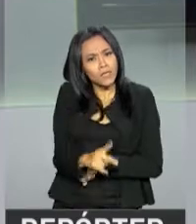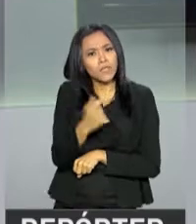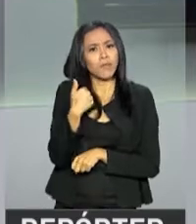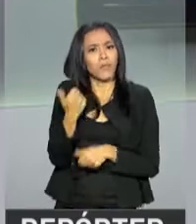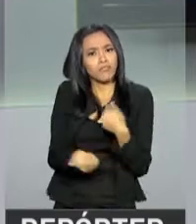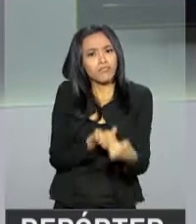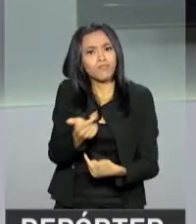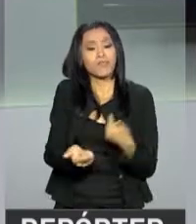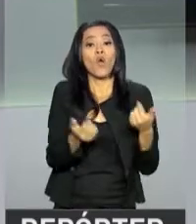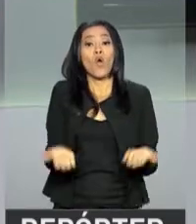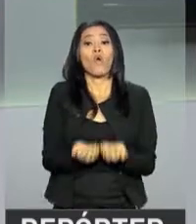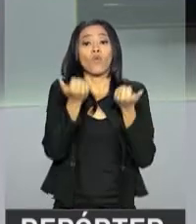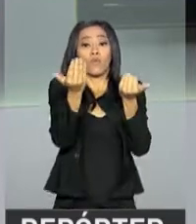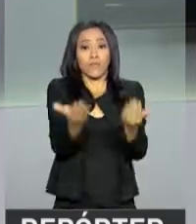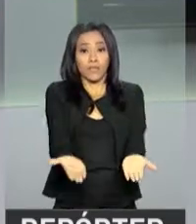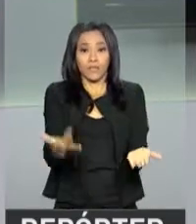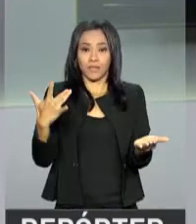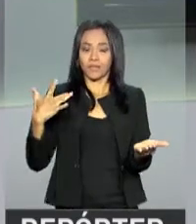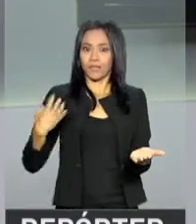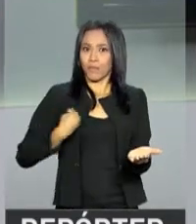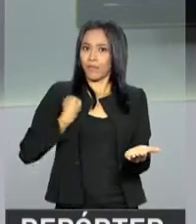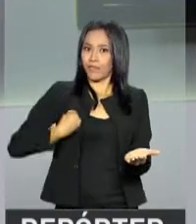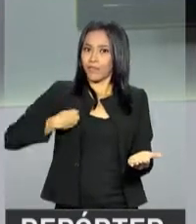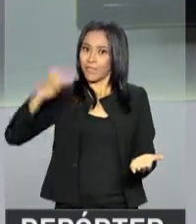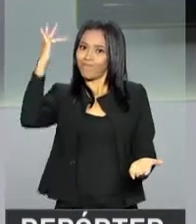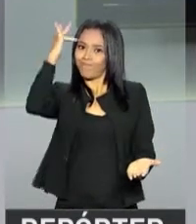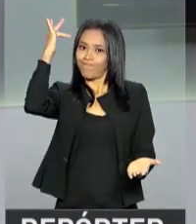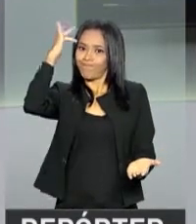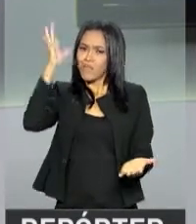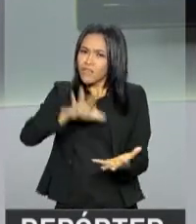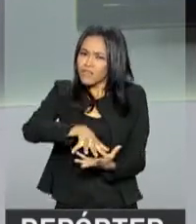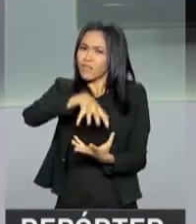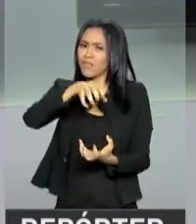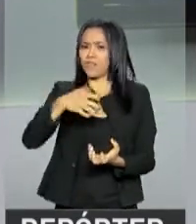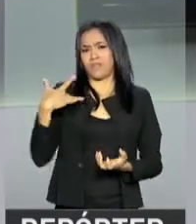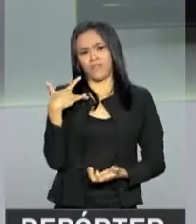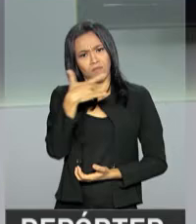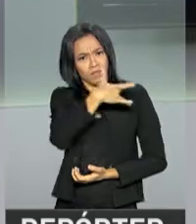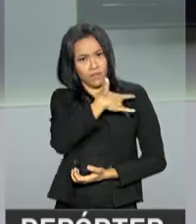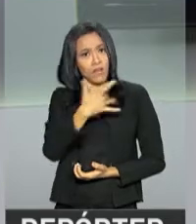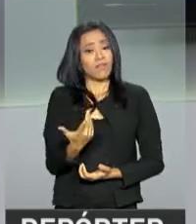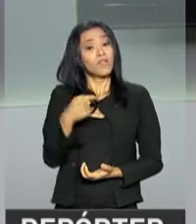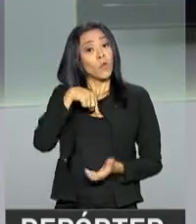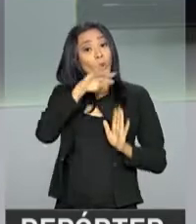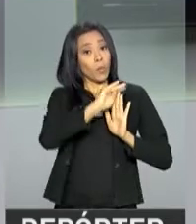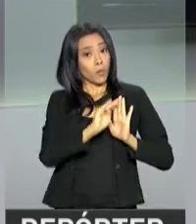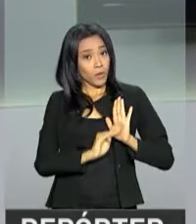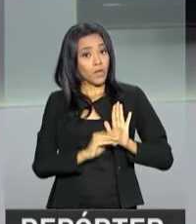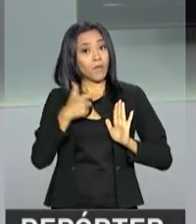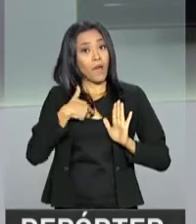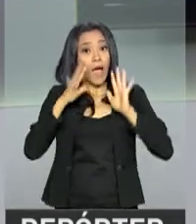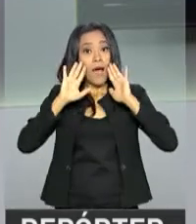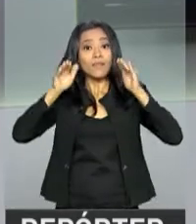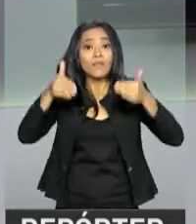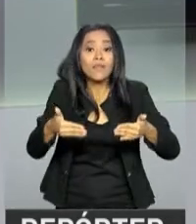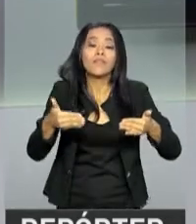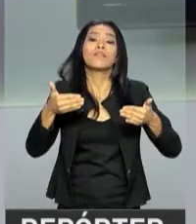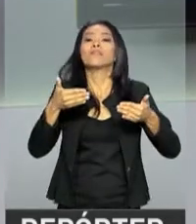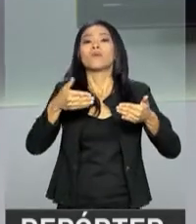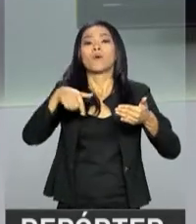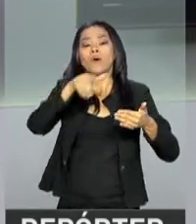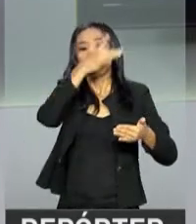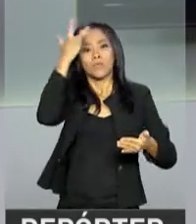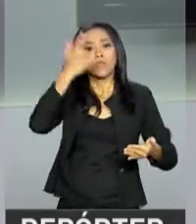iniciativa busca oferecer mais qualidade de vida e promover o envelhecimento saudável. O programa dá prioridade às pessoas da terceira